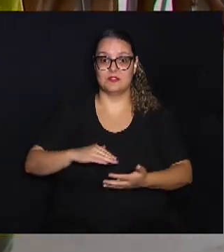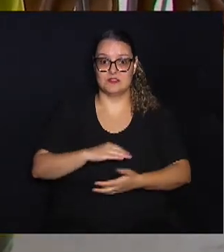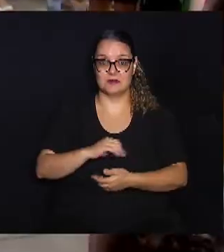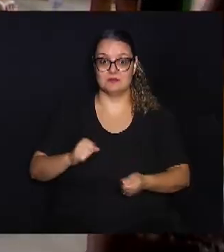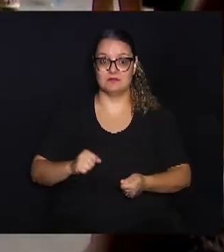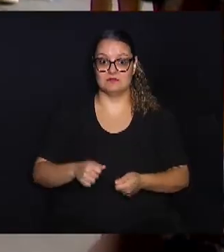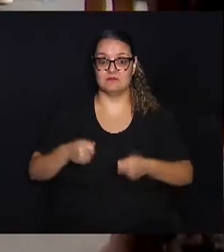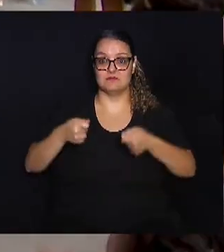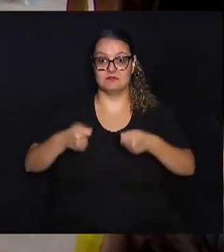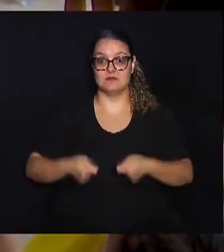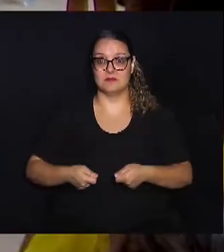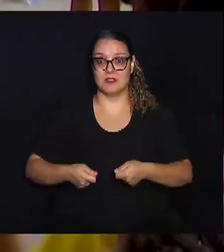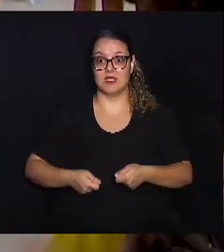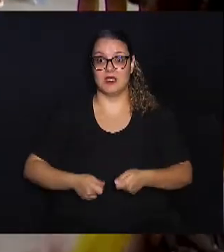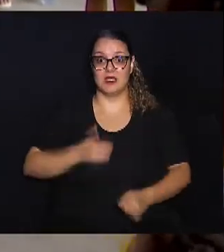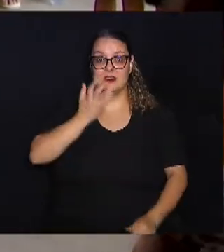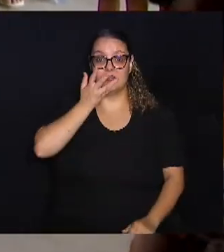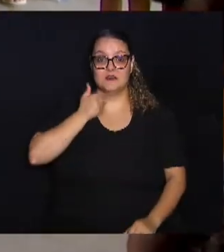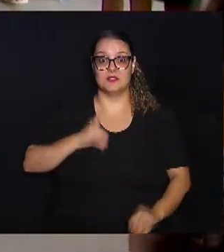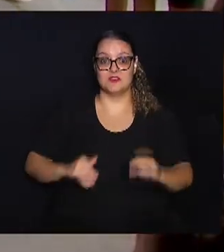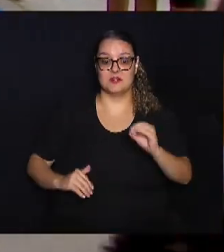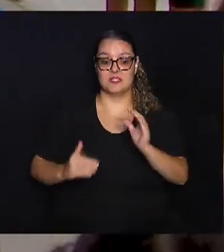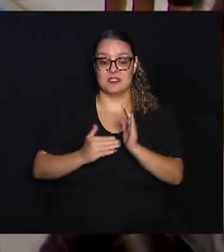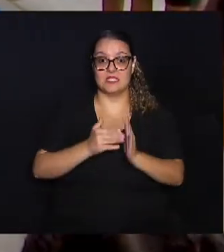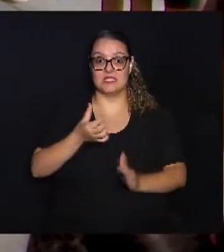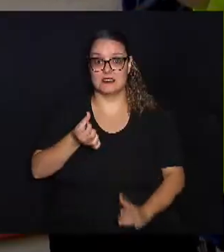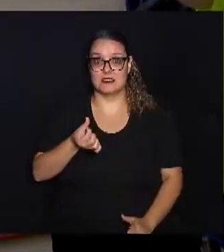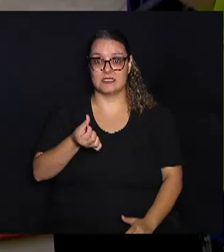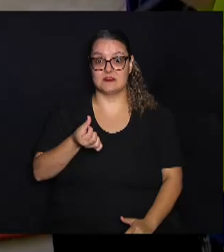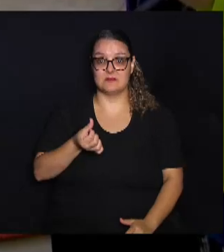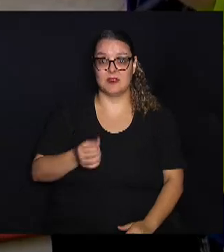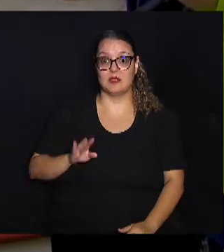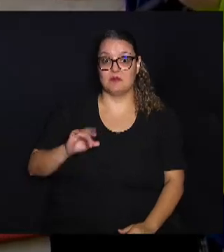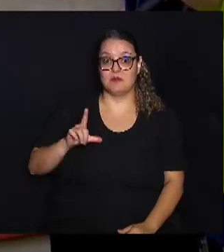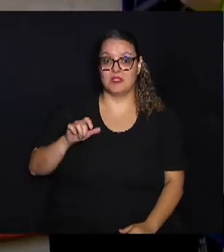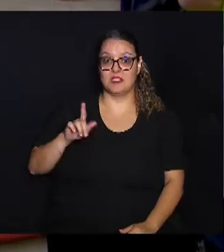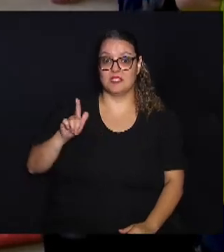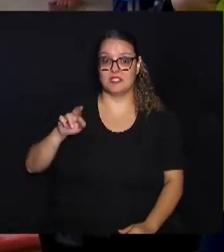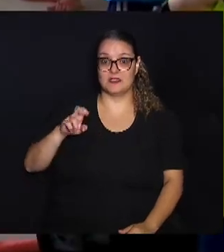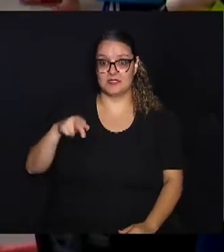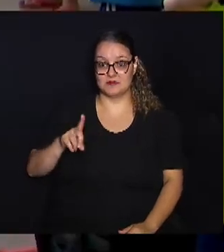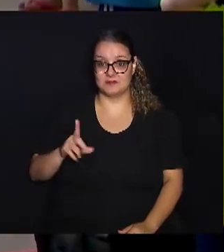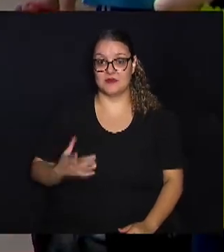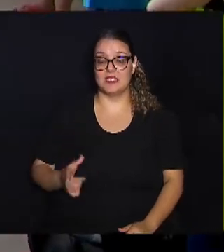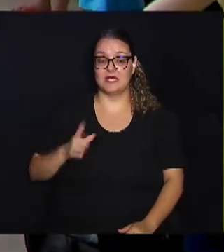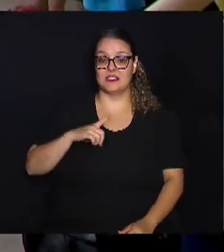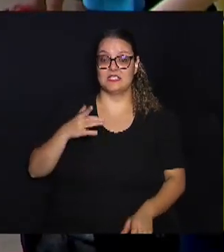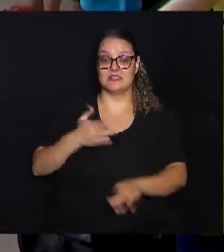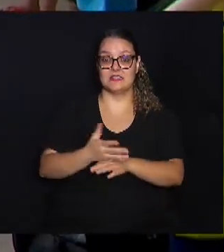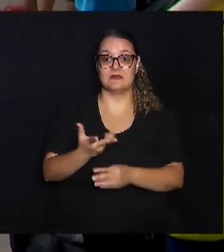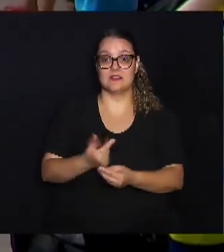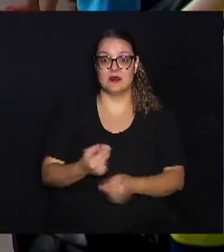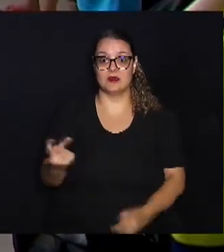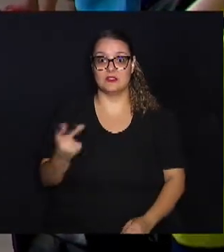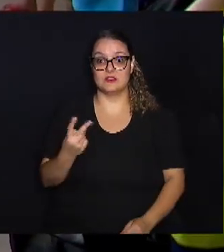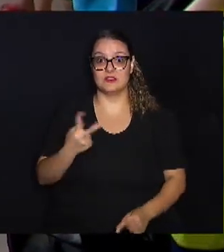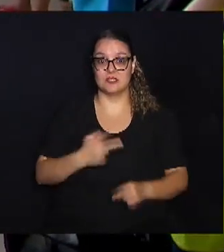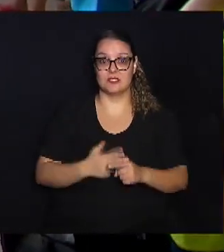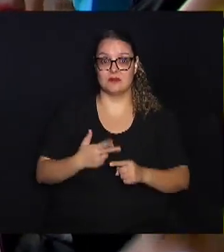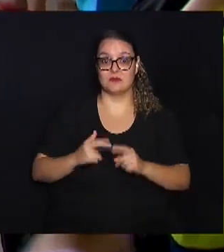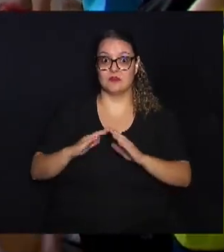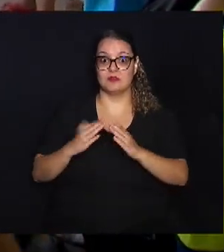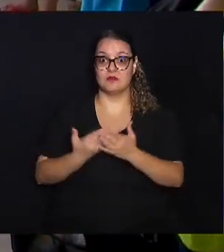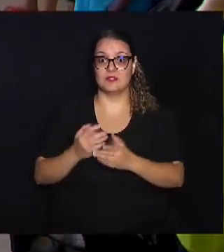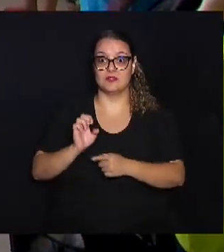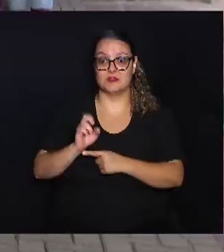está garantindo que crianças de 0 a 6 anos da CEI Billy Graham tenham acesso à arte. Essa é a segunda edição em uma escola do estado